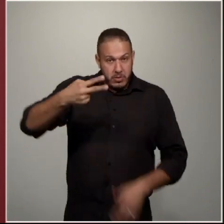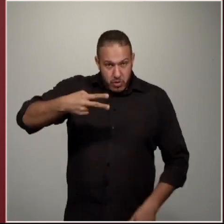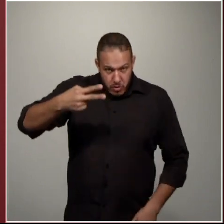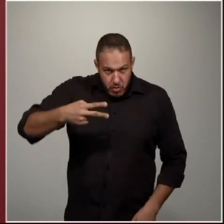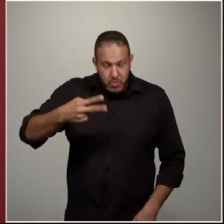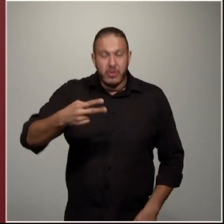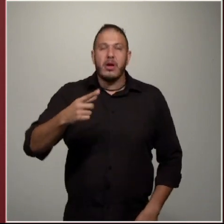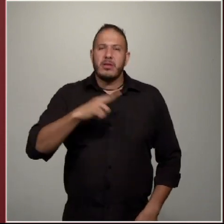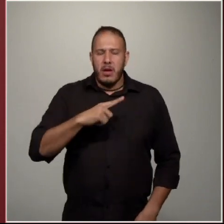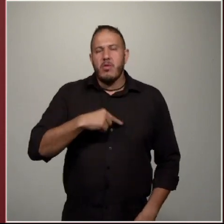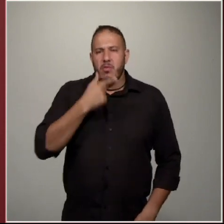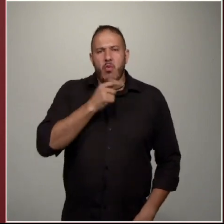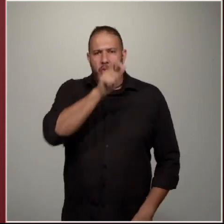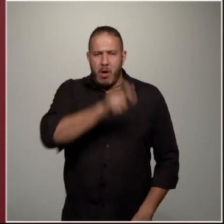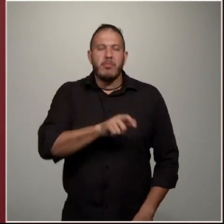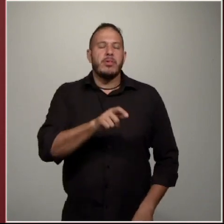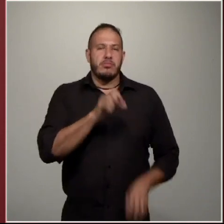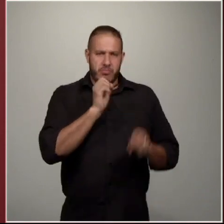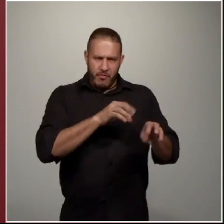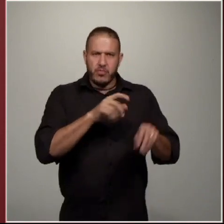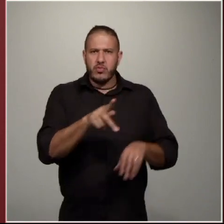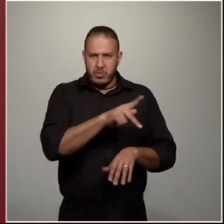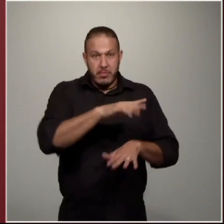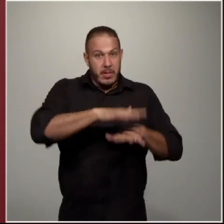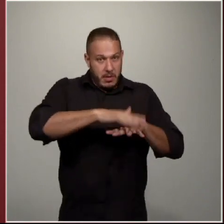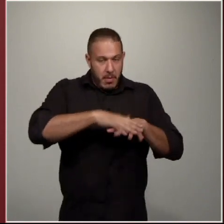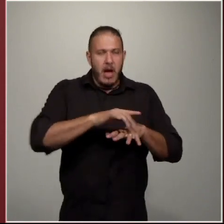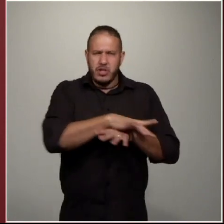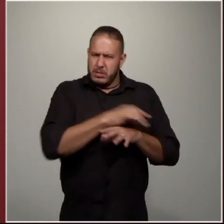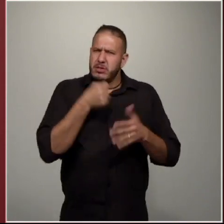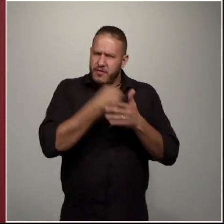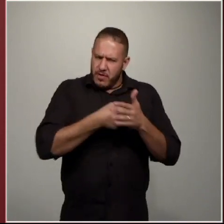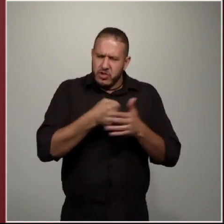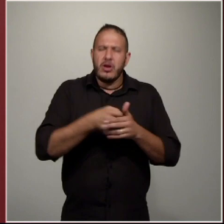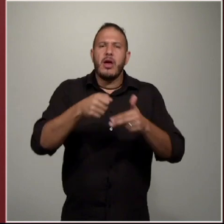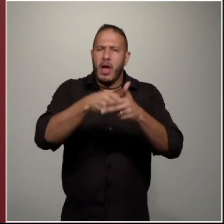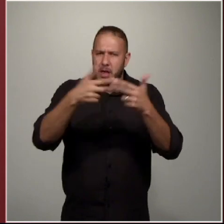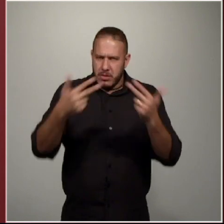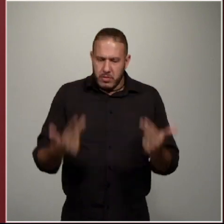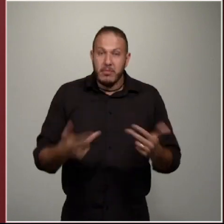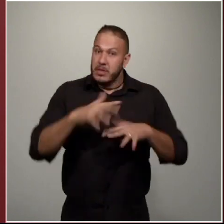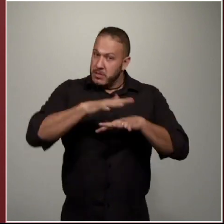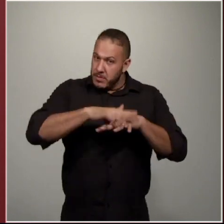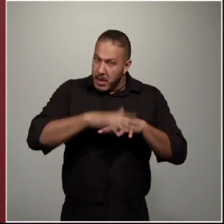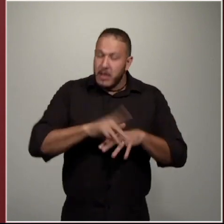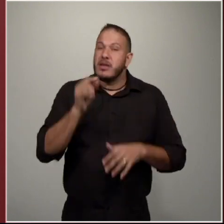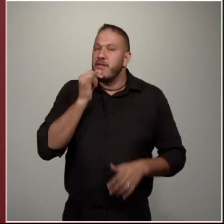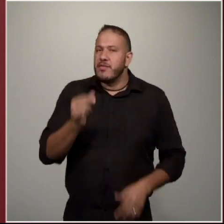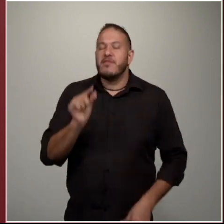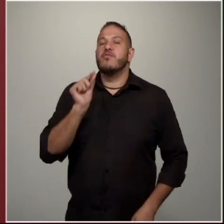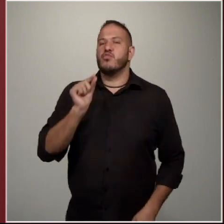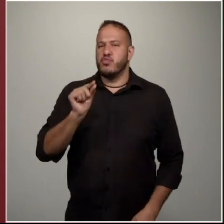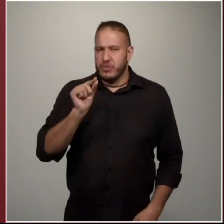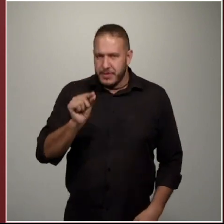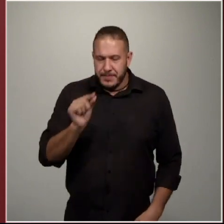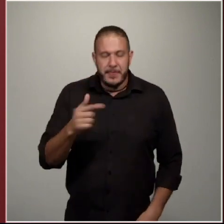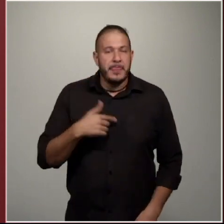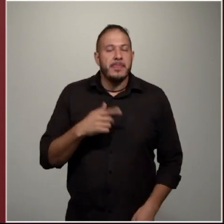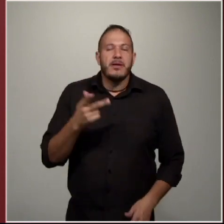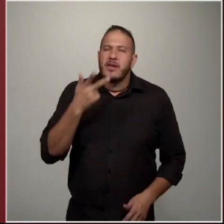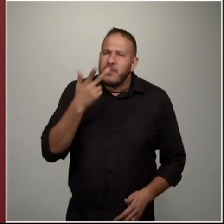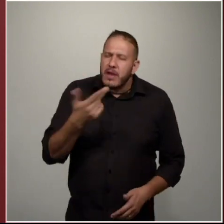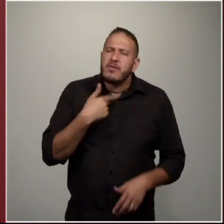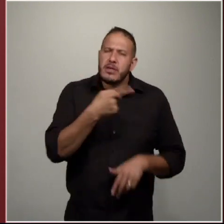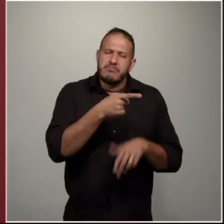educador matemático que defende é defendia etnomatemática ele ele dizia o seguinte ele